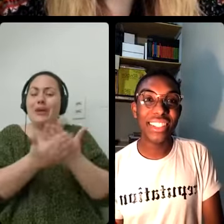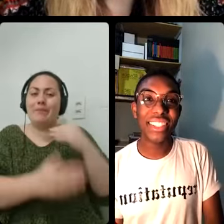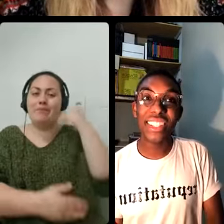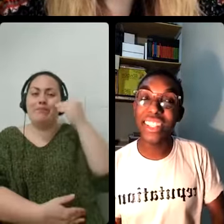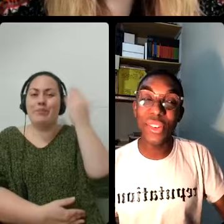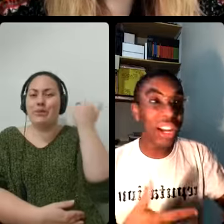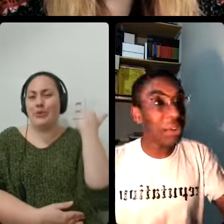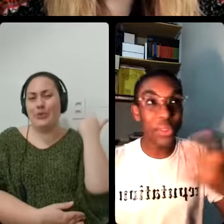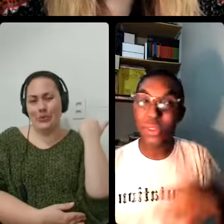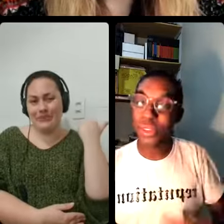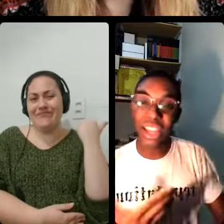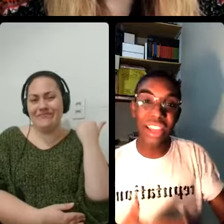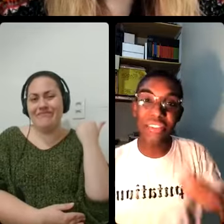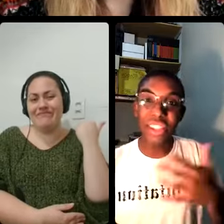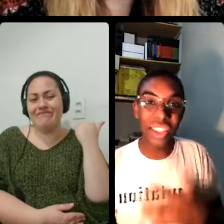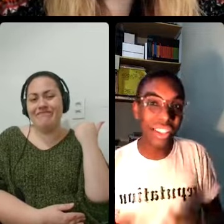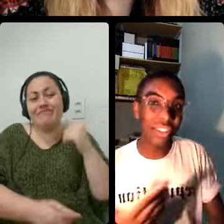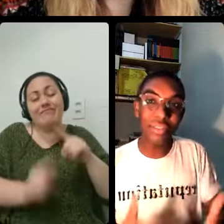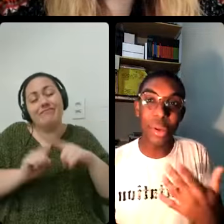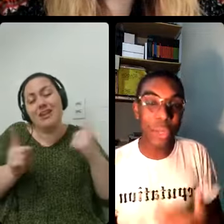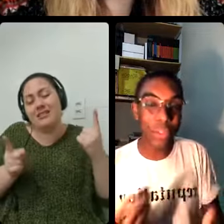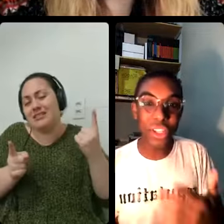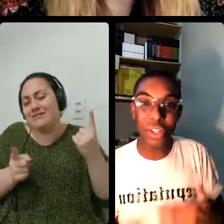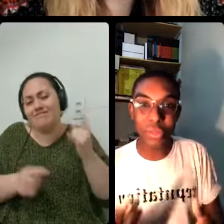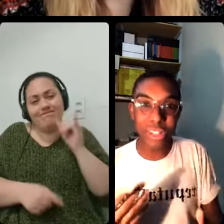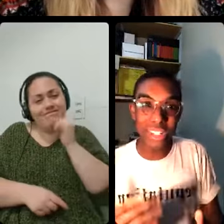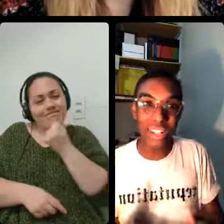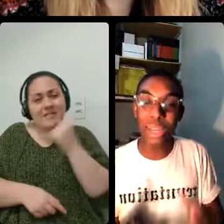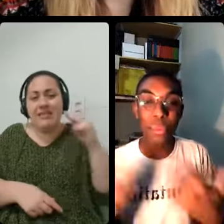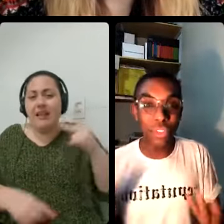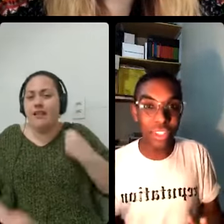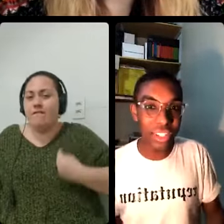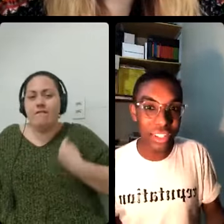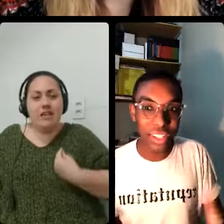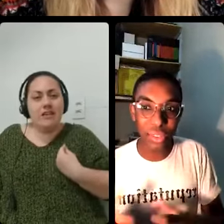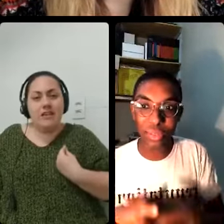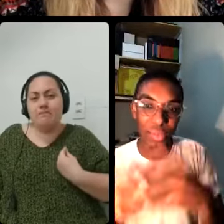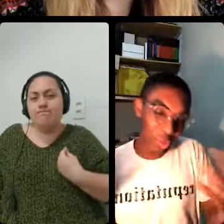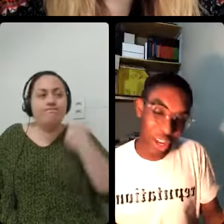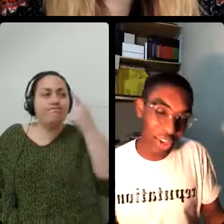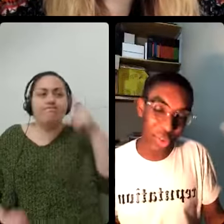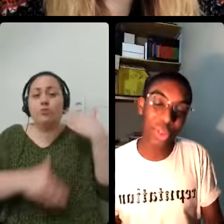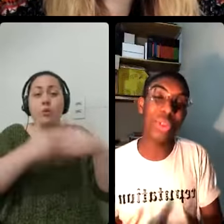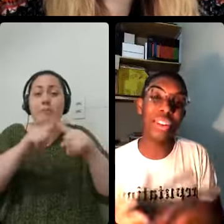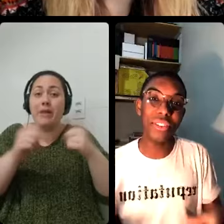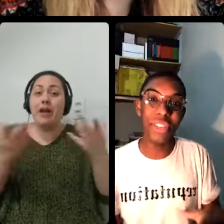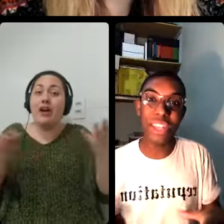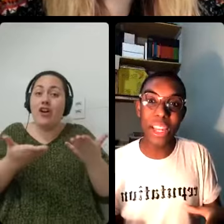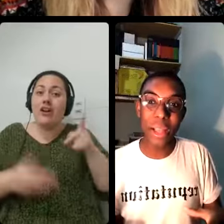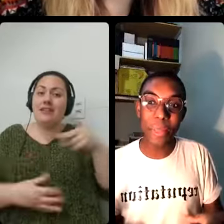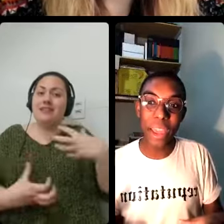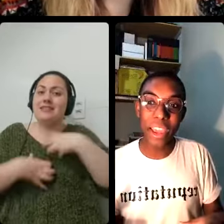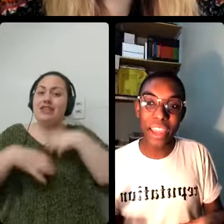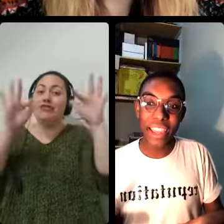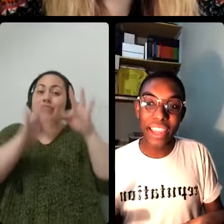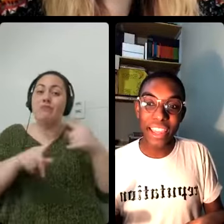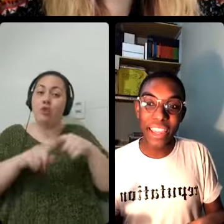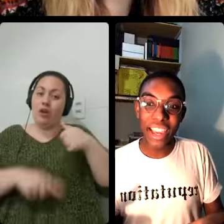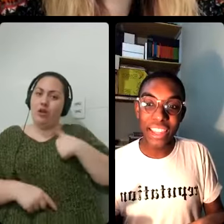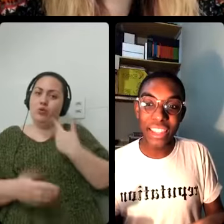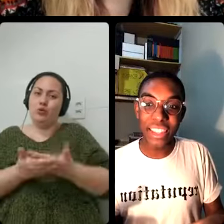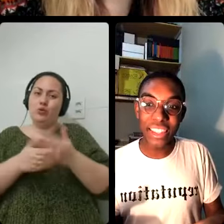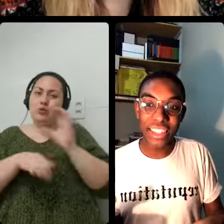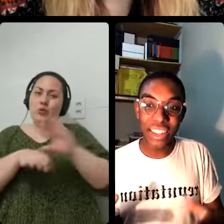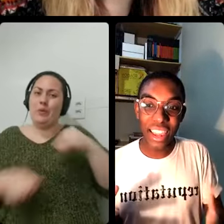mas que né, a vida não permitiu, mas ela tá muito feliz que lugar que eu tô, enfim, né?